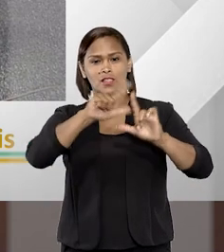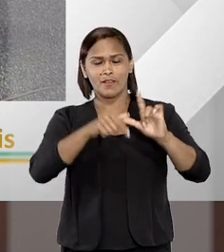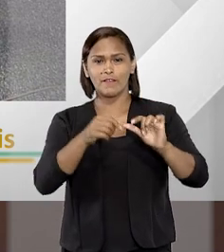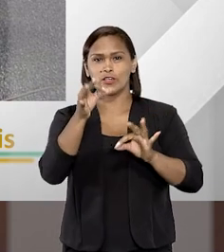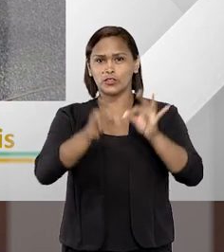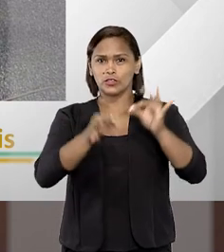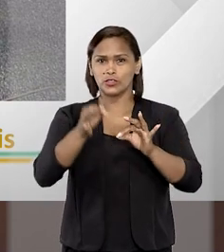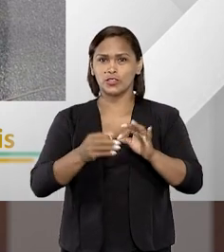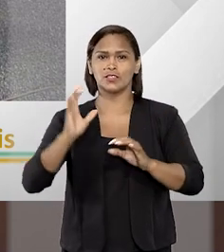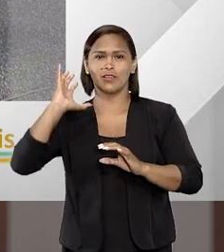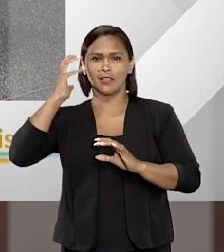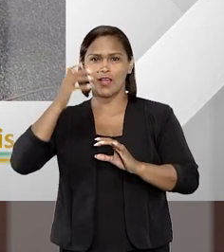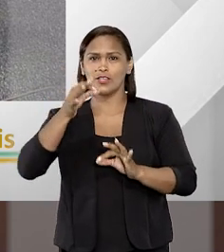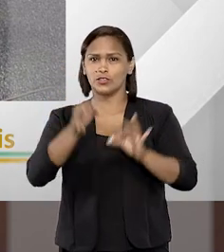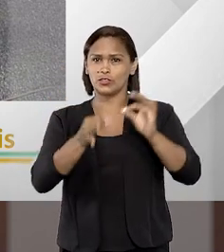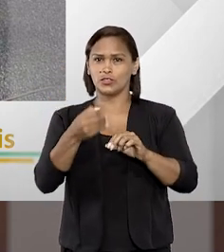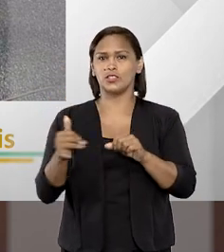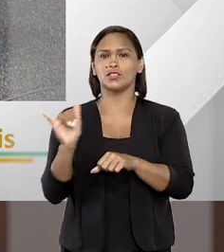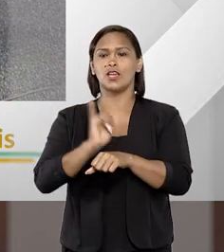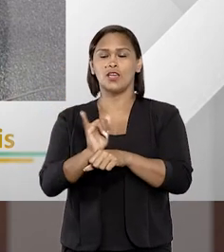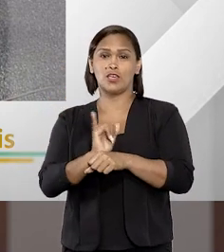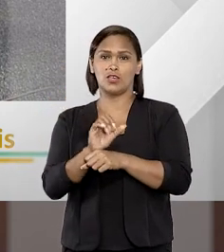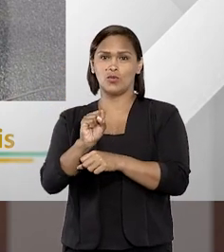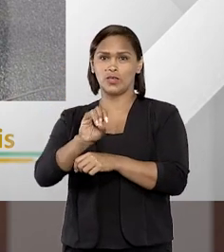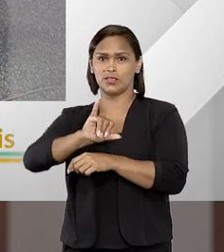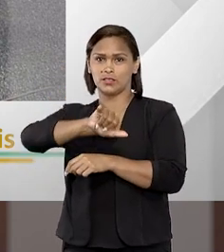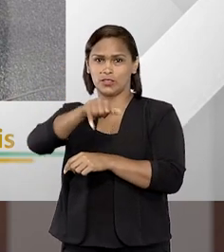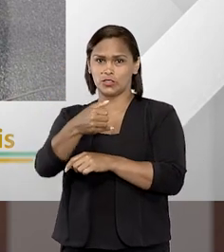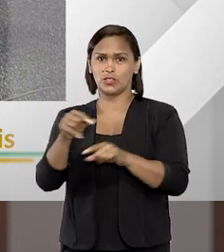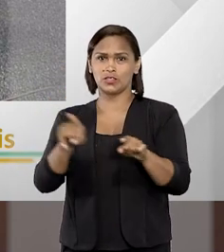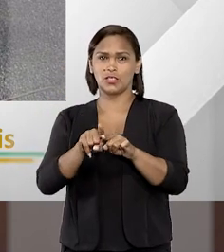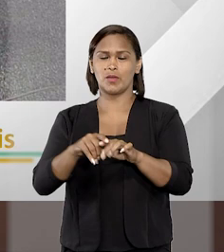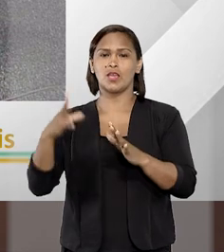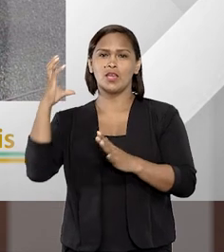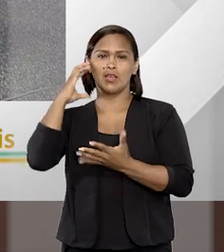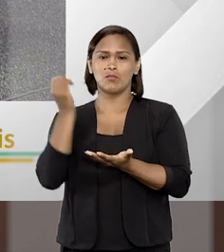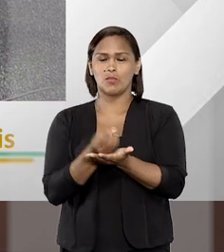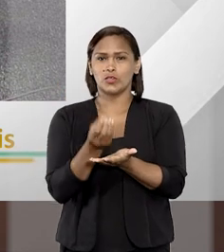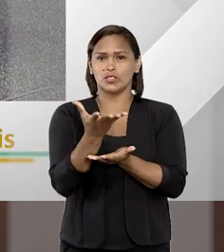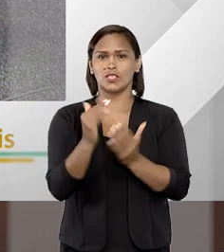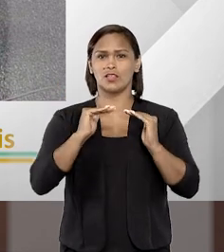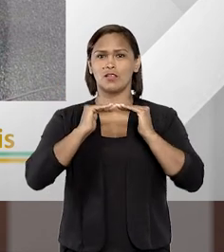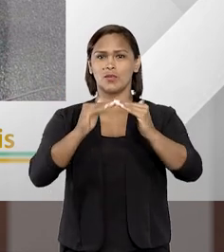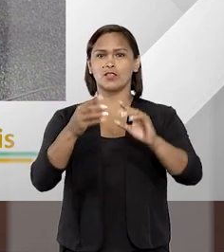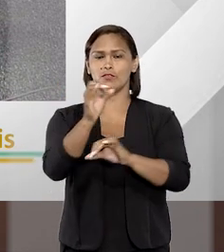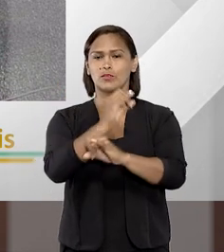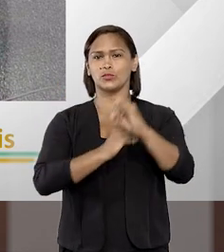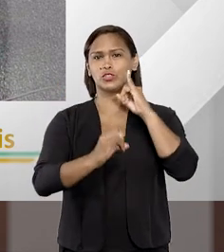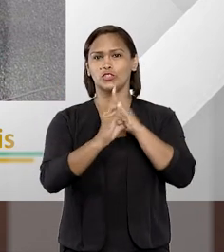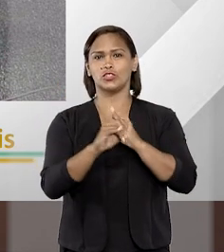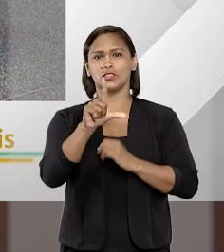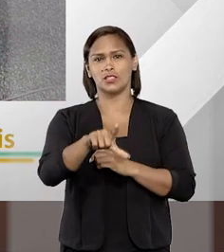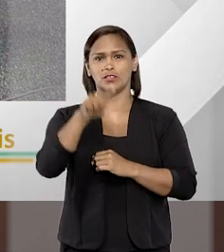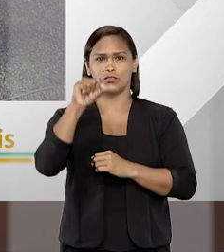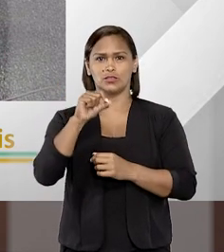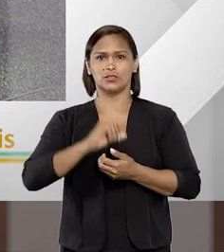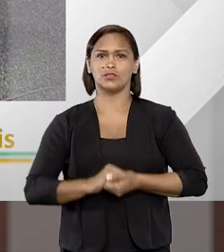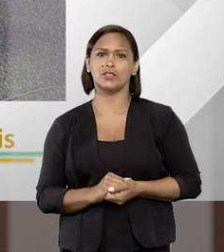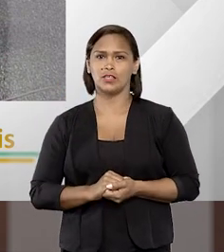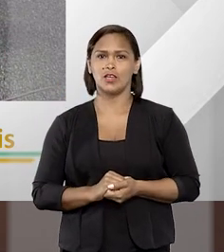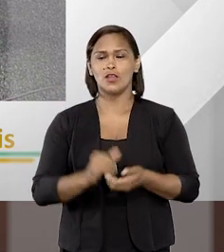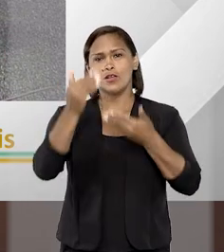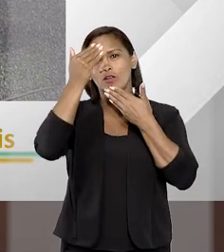da Rádio justiça e no canal do STJ no YouTube e aí Podcast nas plataformas digitais de sua preferência